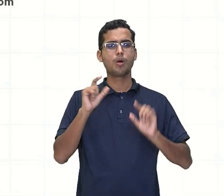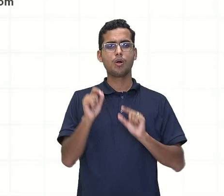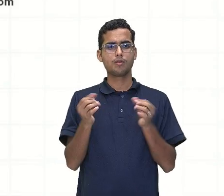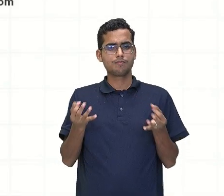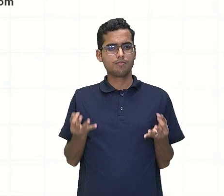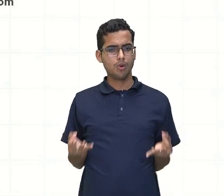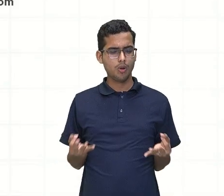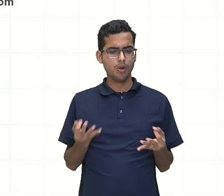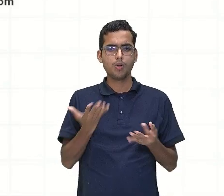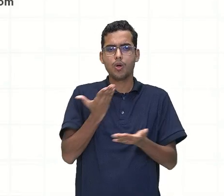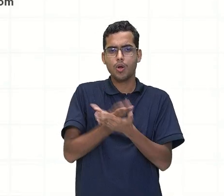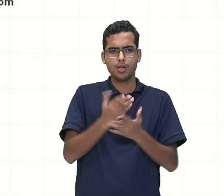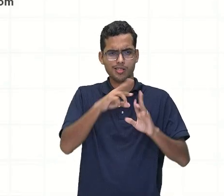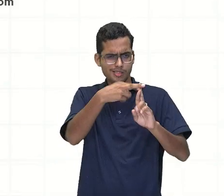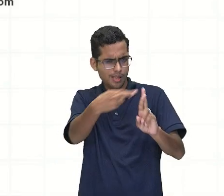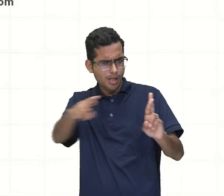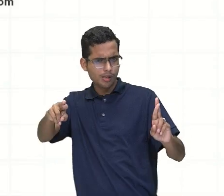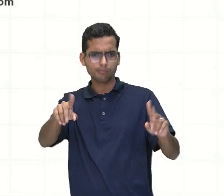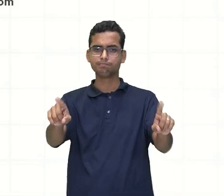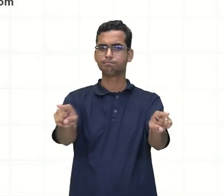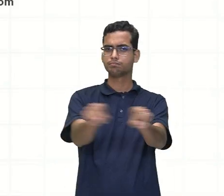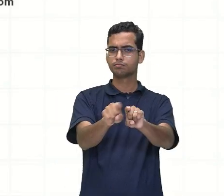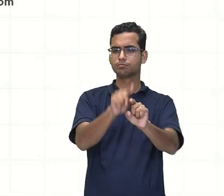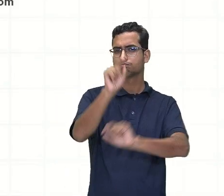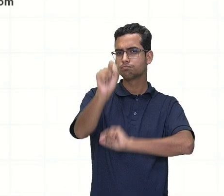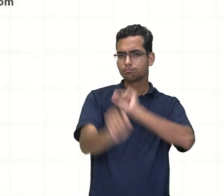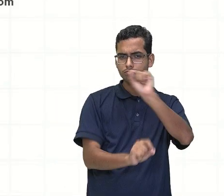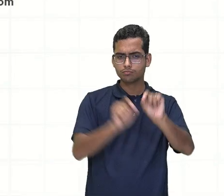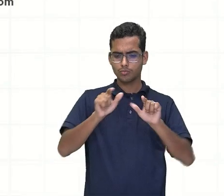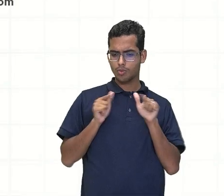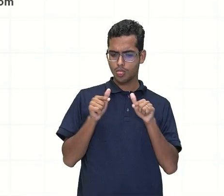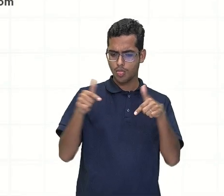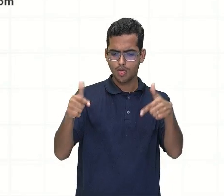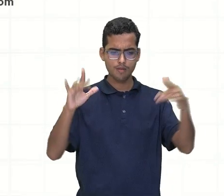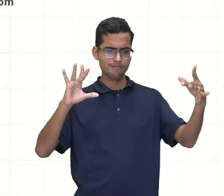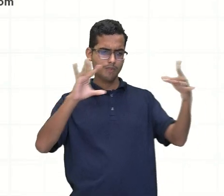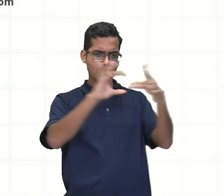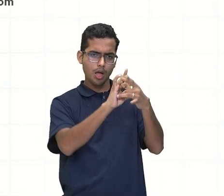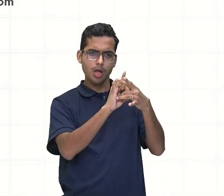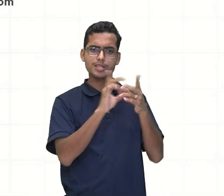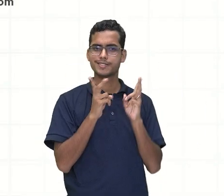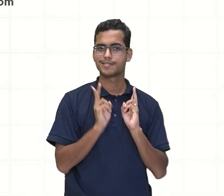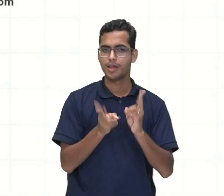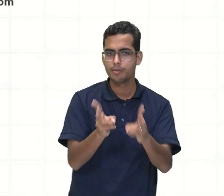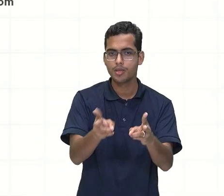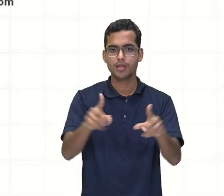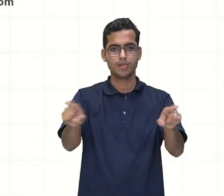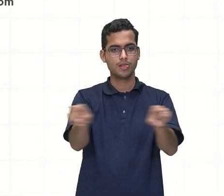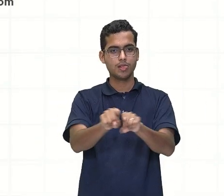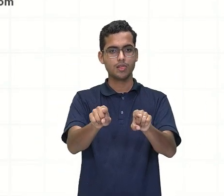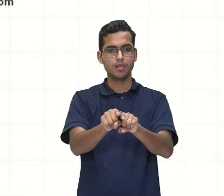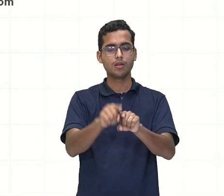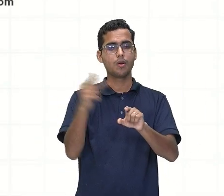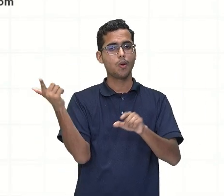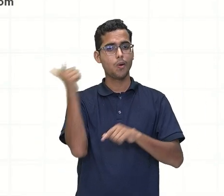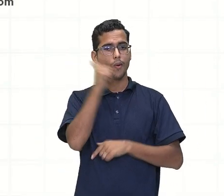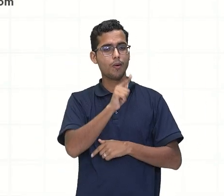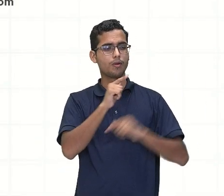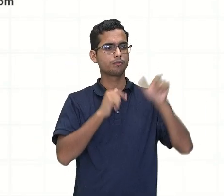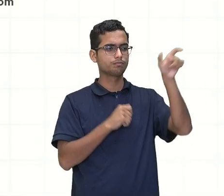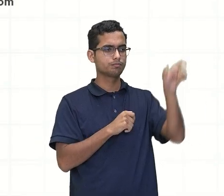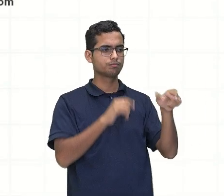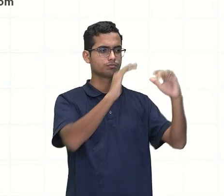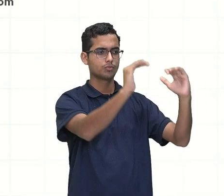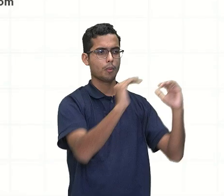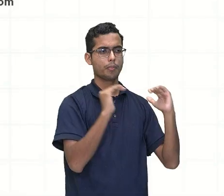algo estritamente religioso, mas é uma prática que conecta, que de certa forma interliga com o transcendente. Então